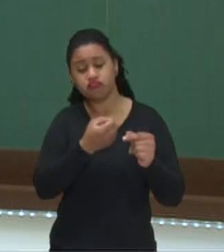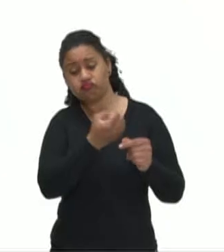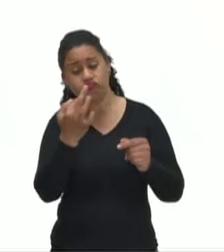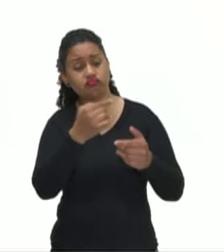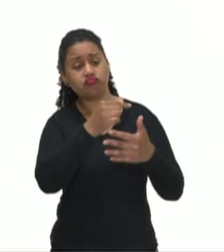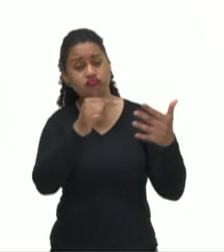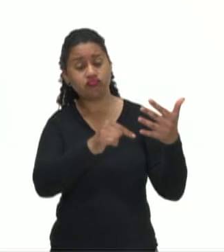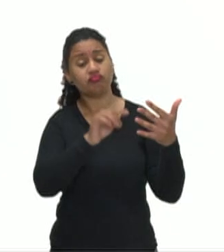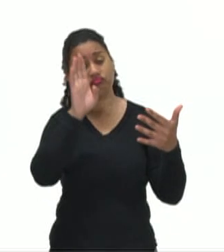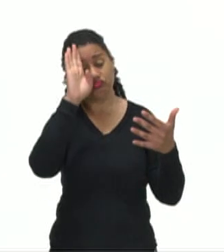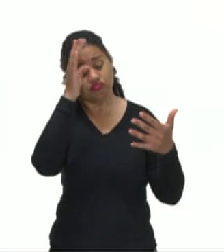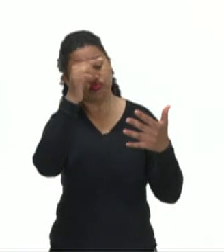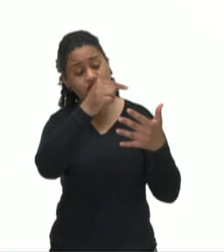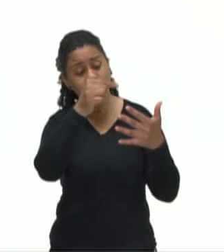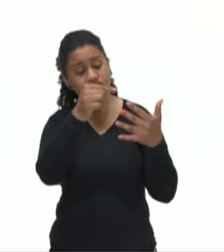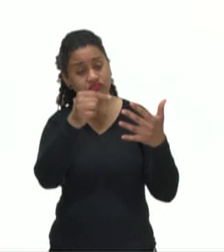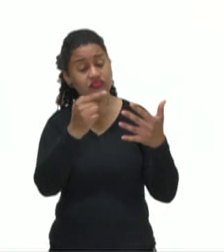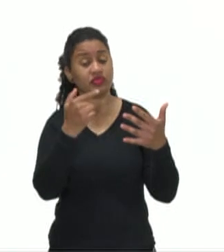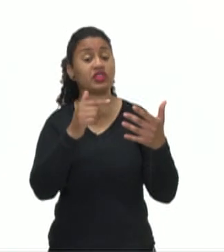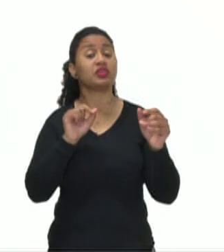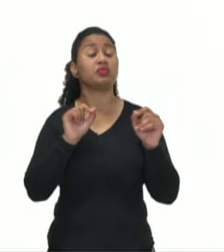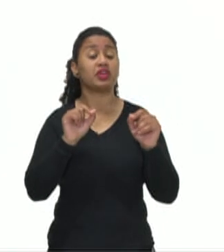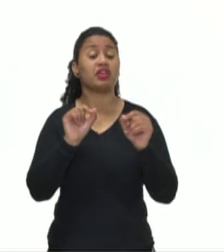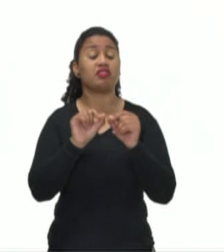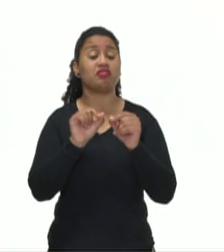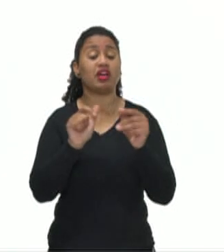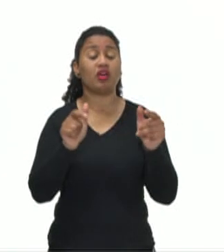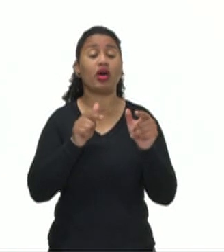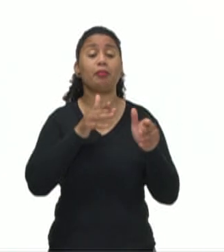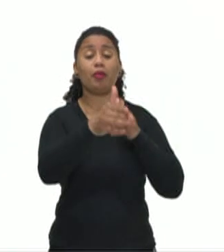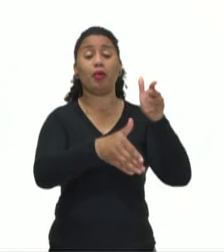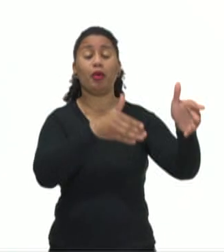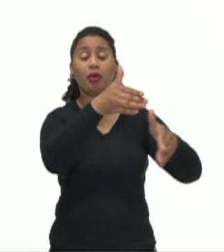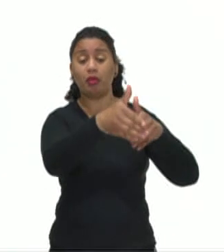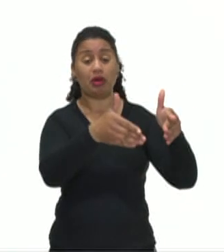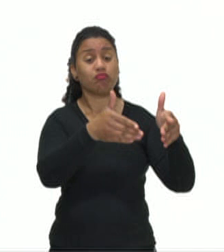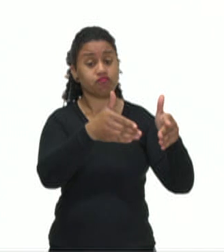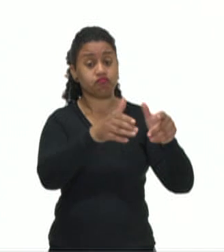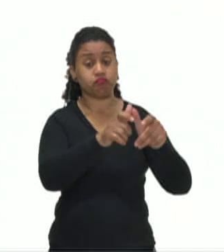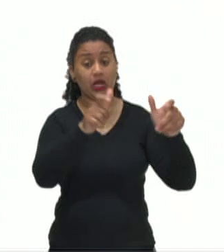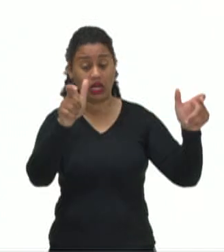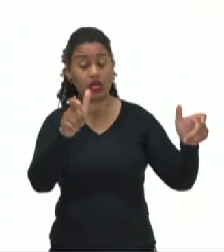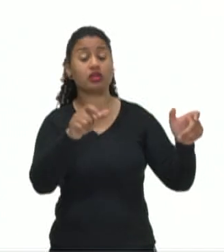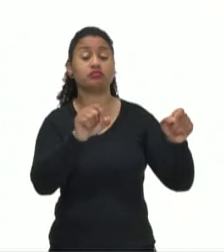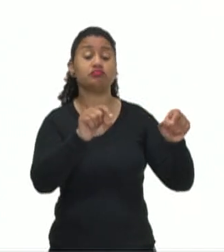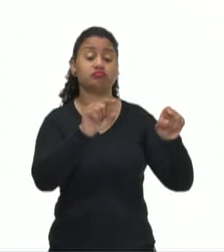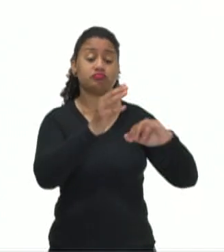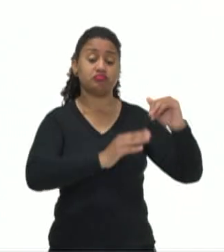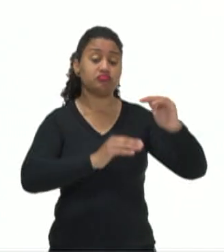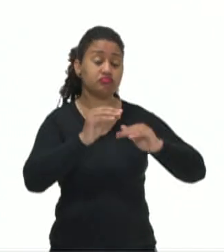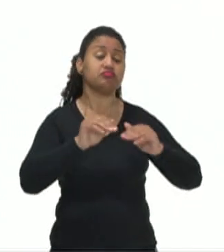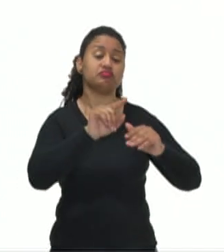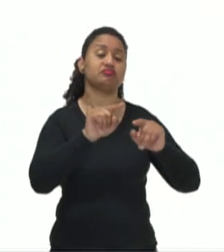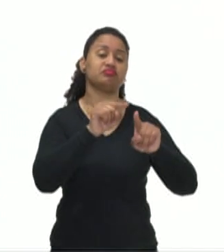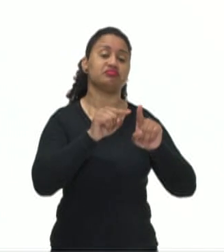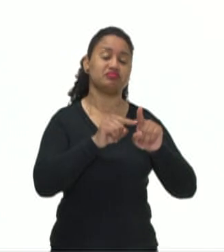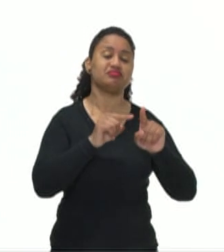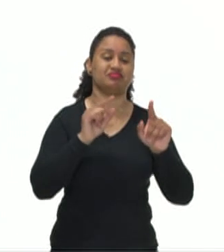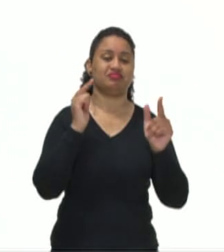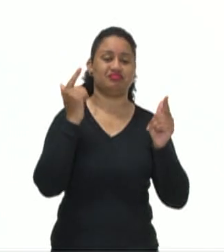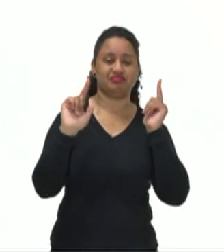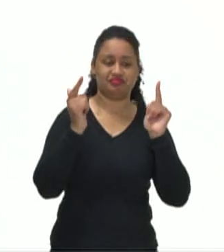os principais fatores que estão relacionados à grande procura e, consequentemente, prática dessas atividades de